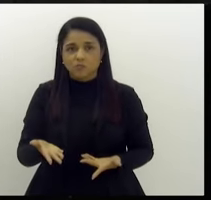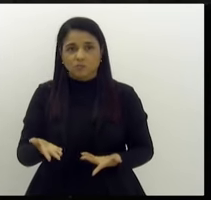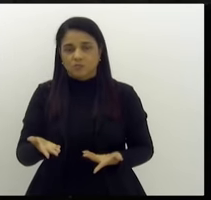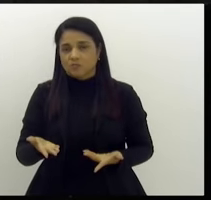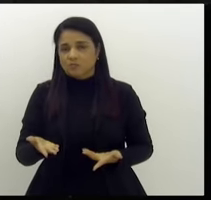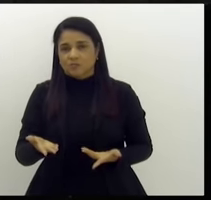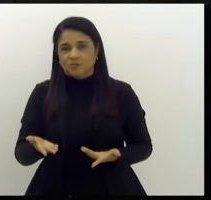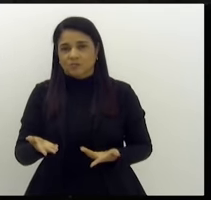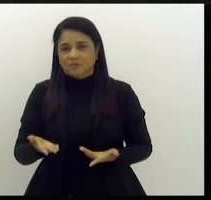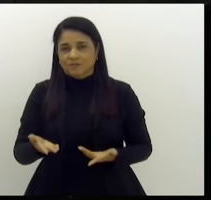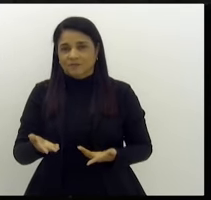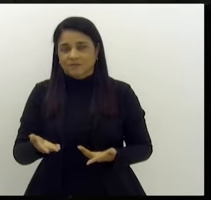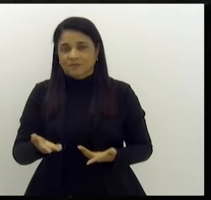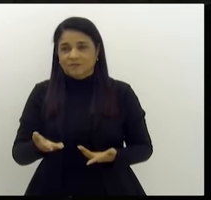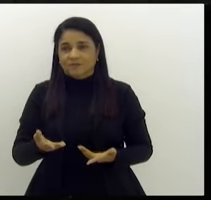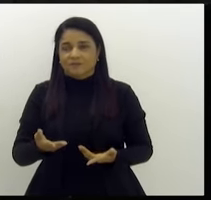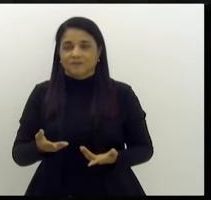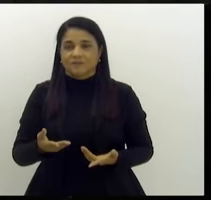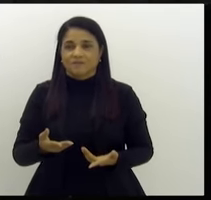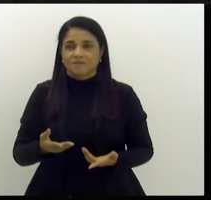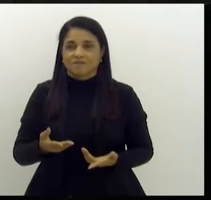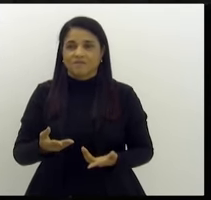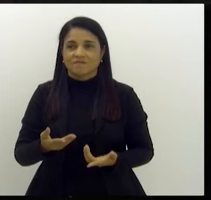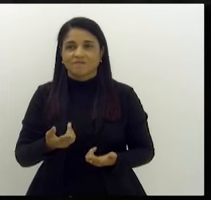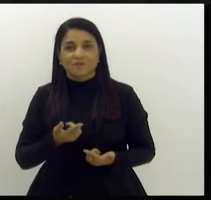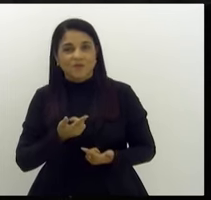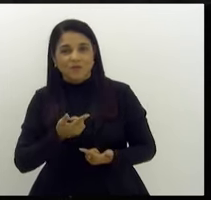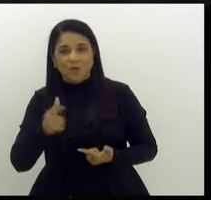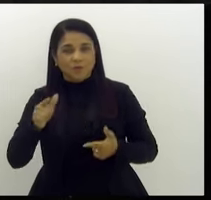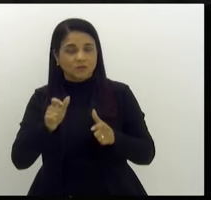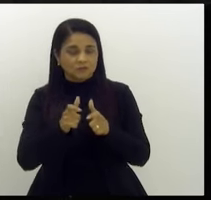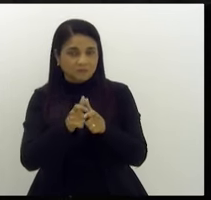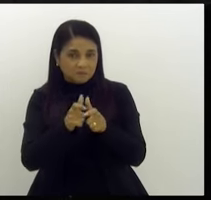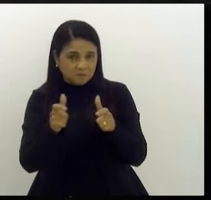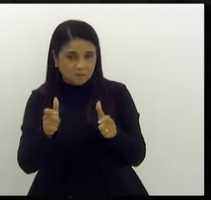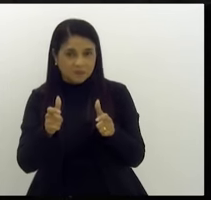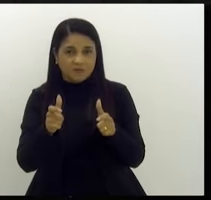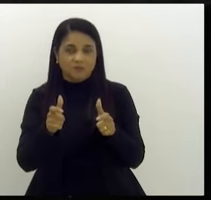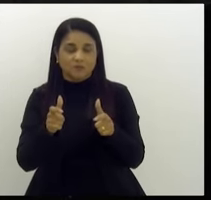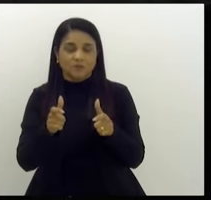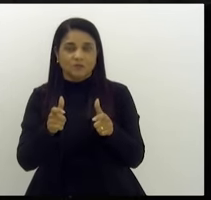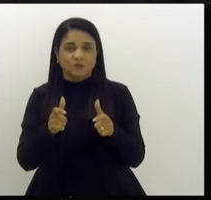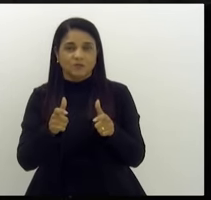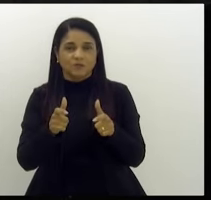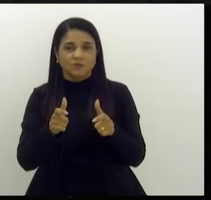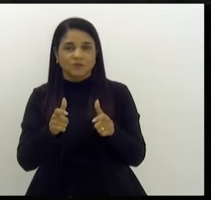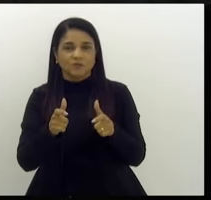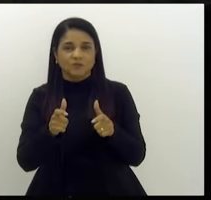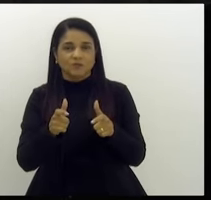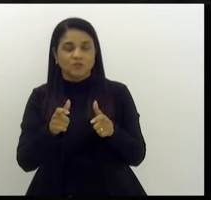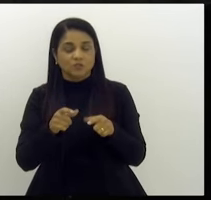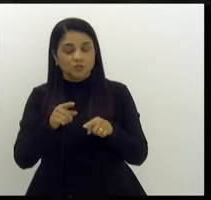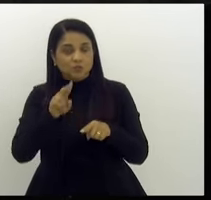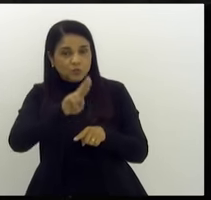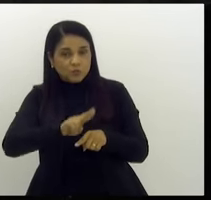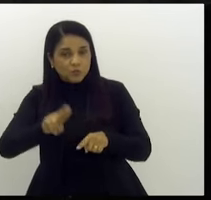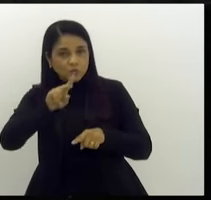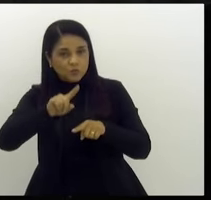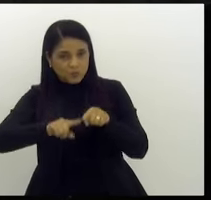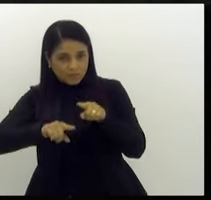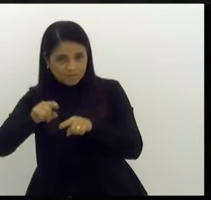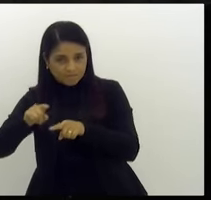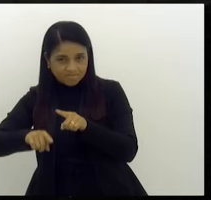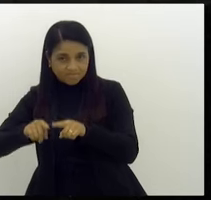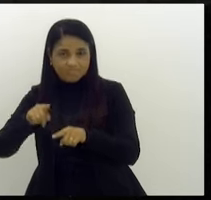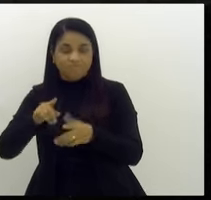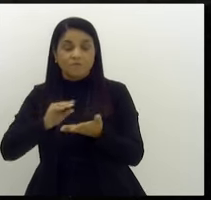medida quando falamos também das outras ampliações de e uso de recursos nos chama atenção